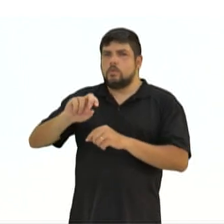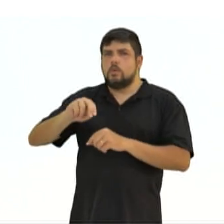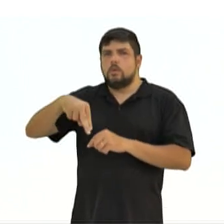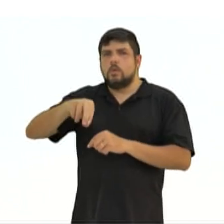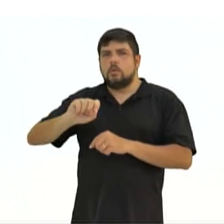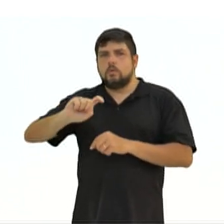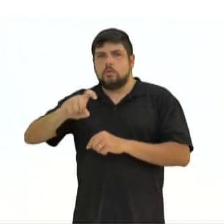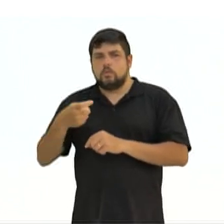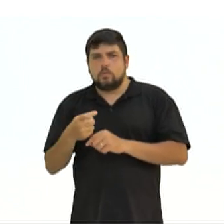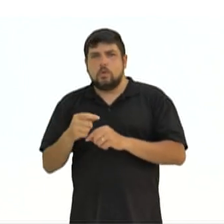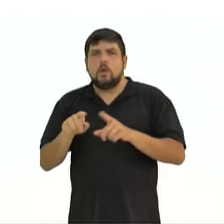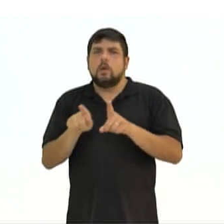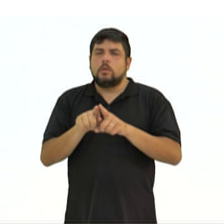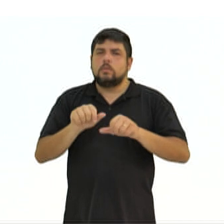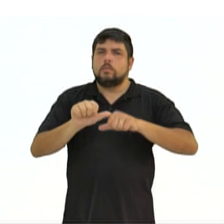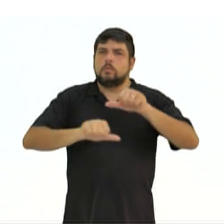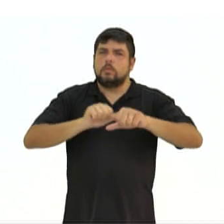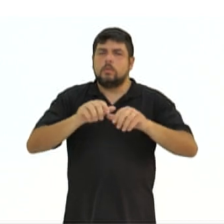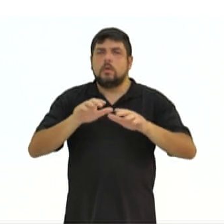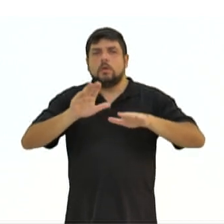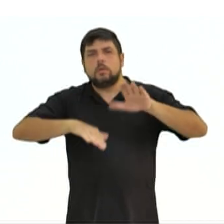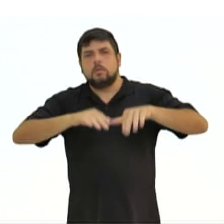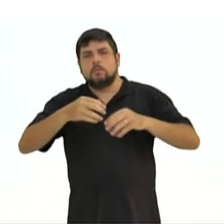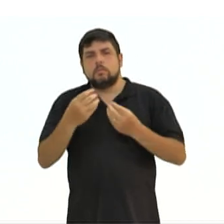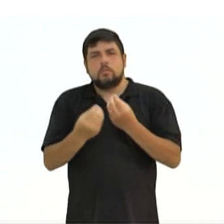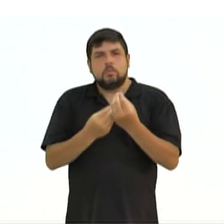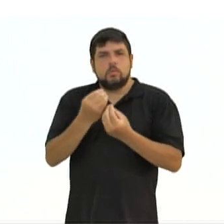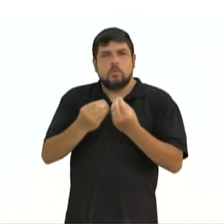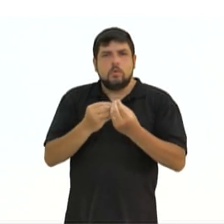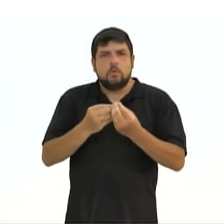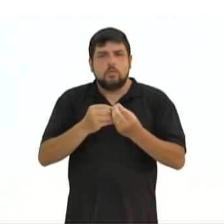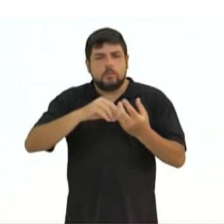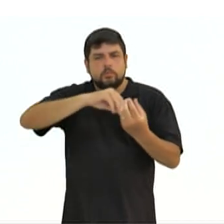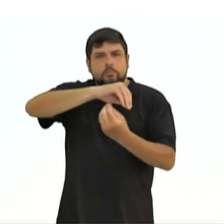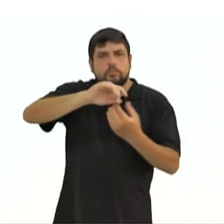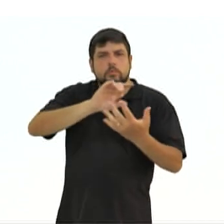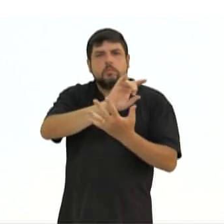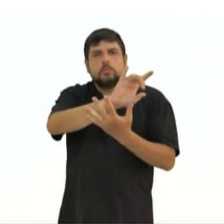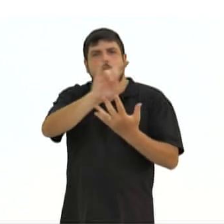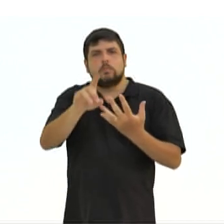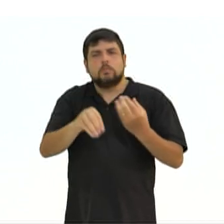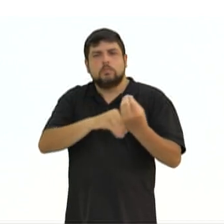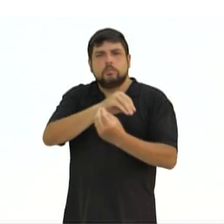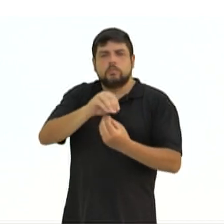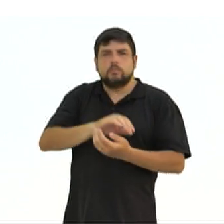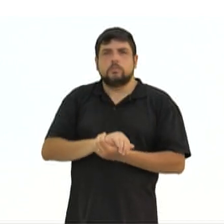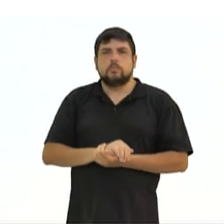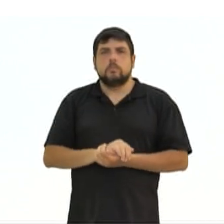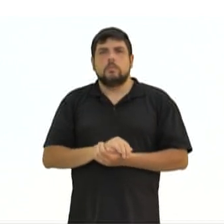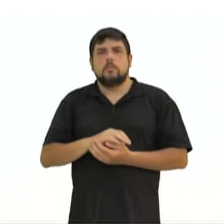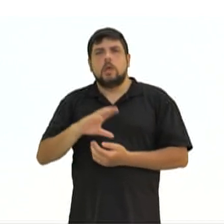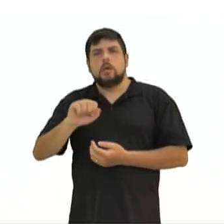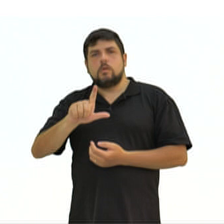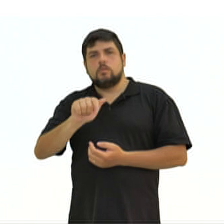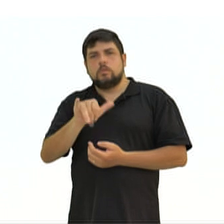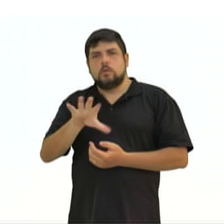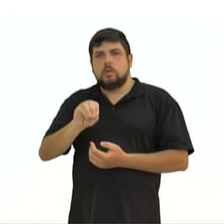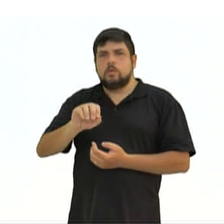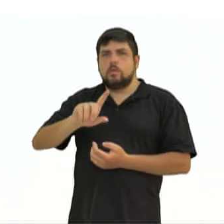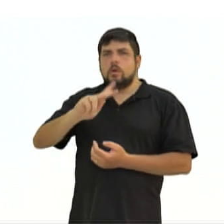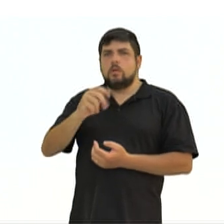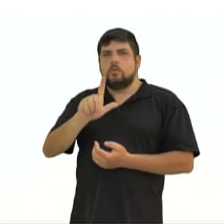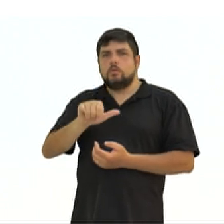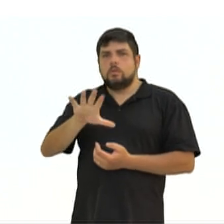vai se comportar o valor do NOx dependendo da substância onde está incluído esse elemento, calcogênio, halogênio ou da